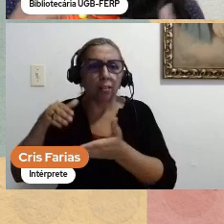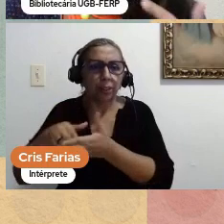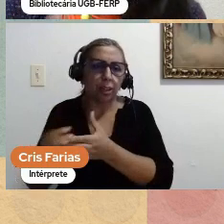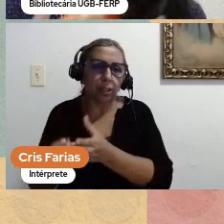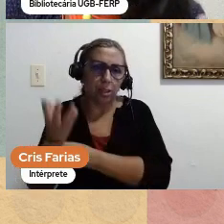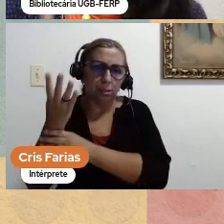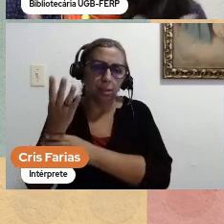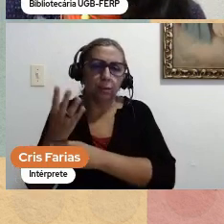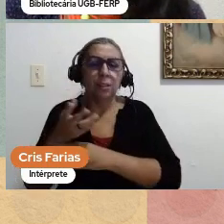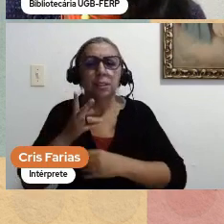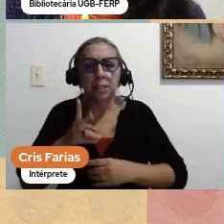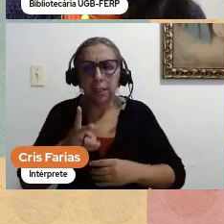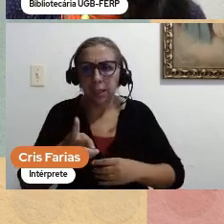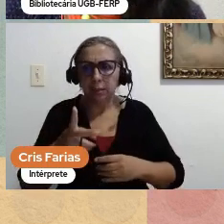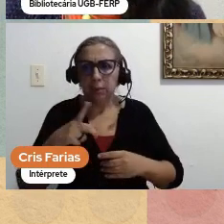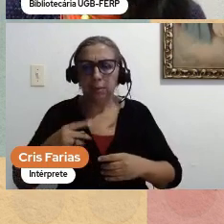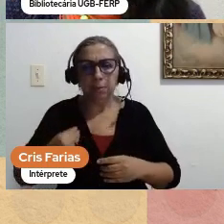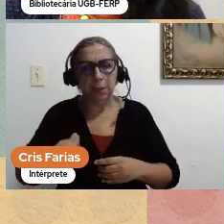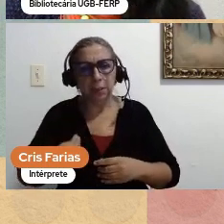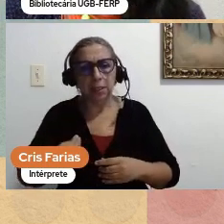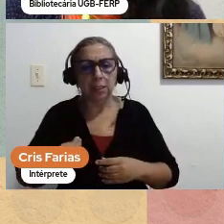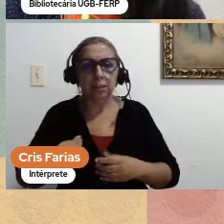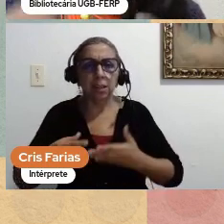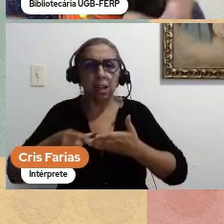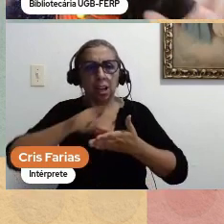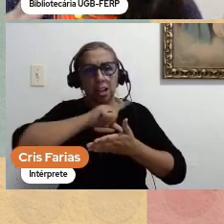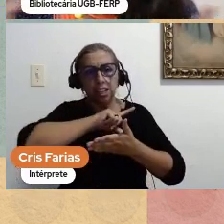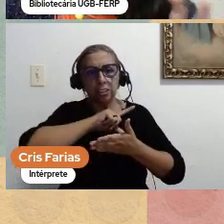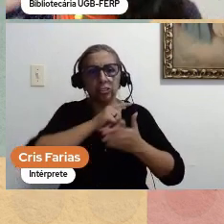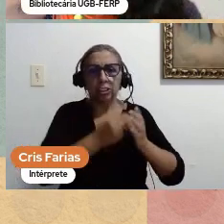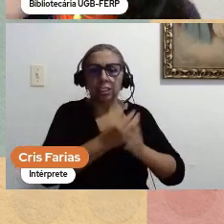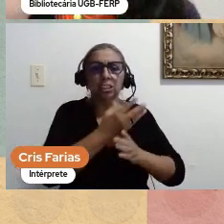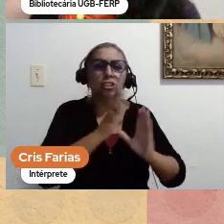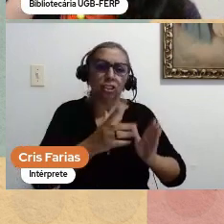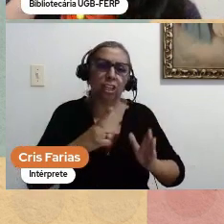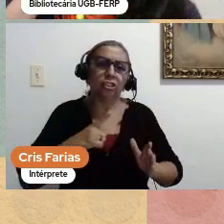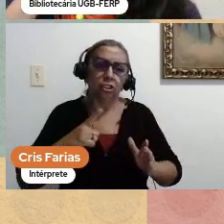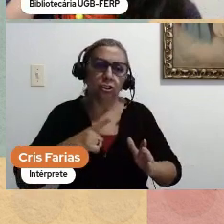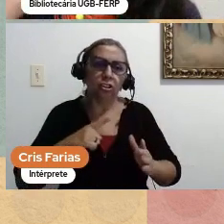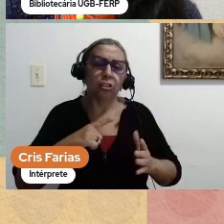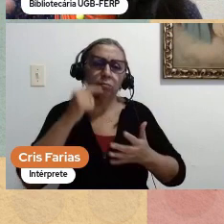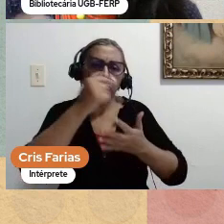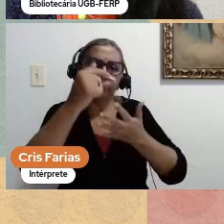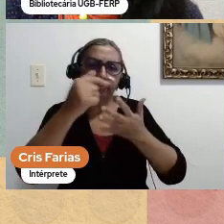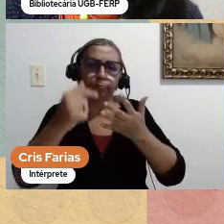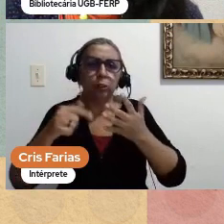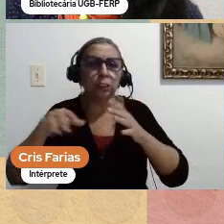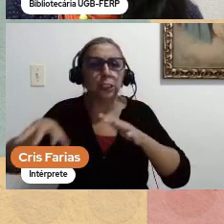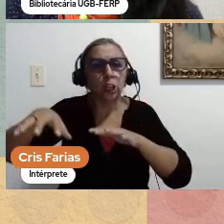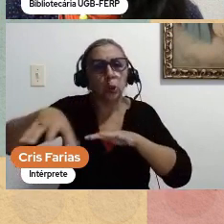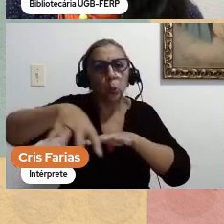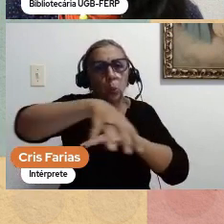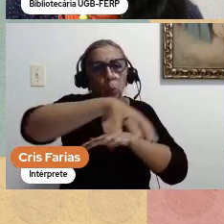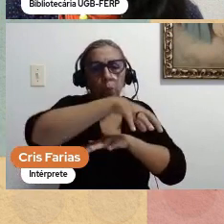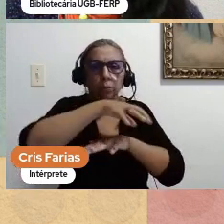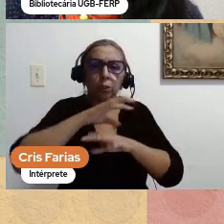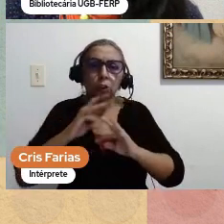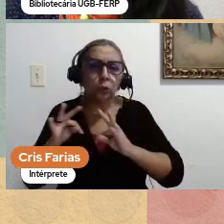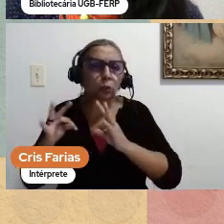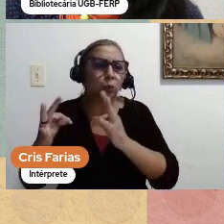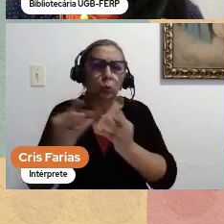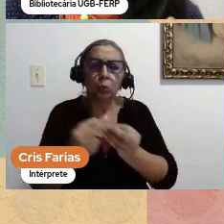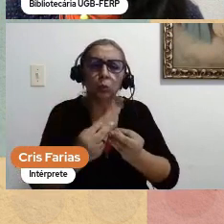ele sempre, né, esteve presente, até antes da criação, ele já existia nos outros setores e foram todos,